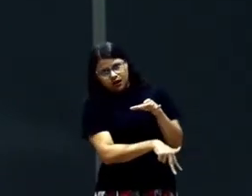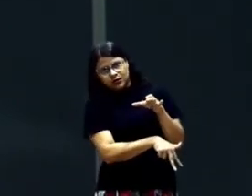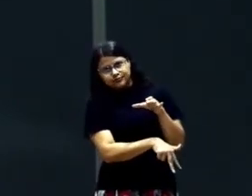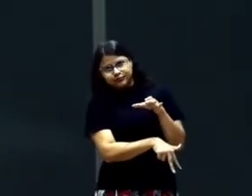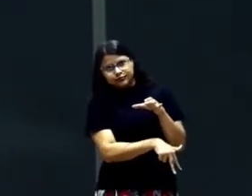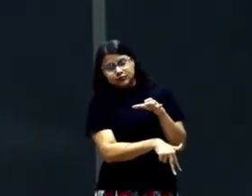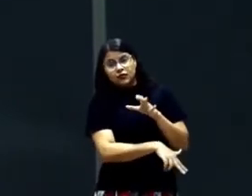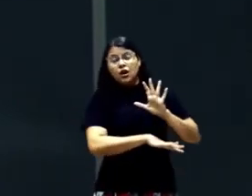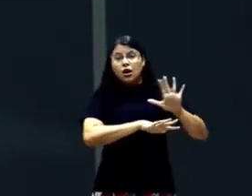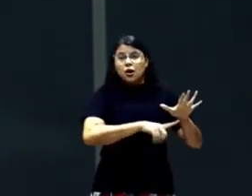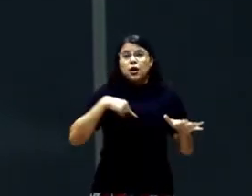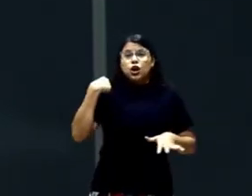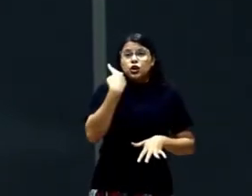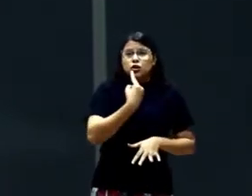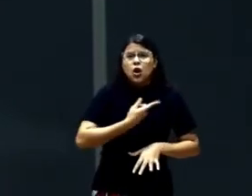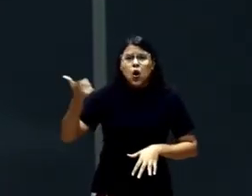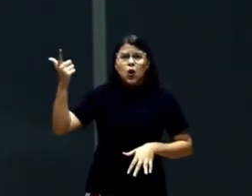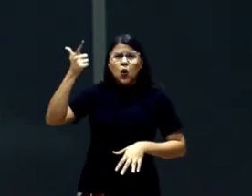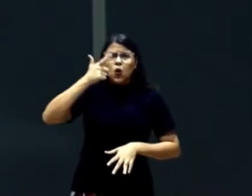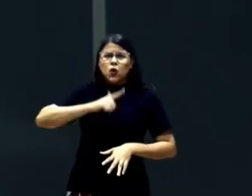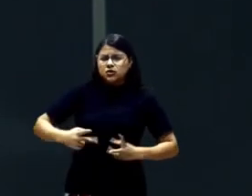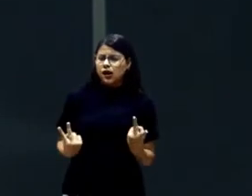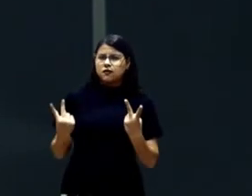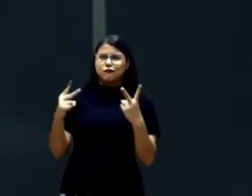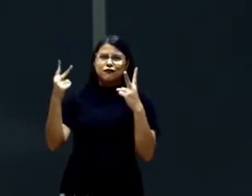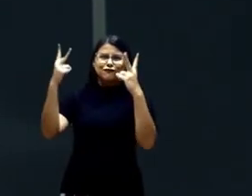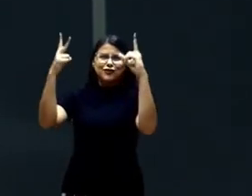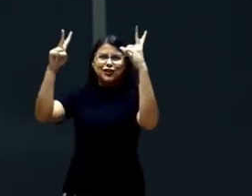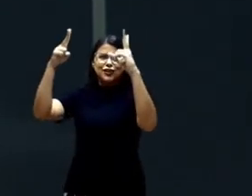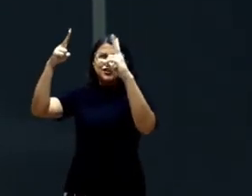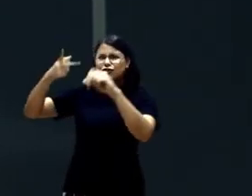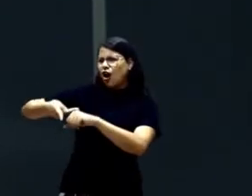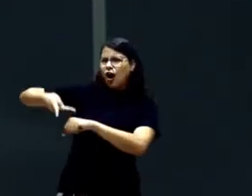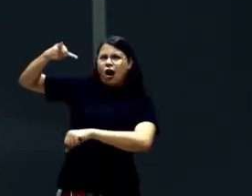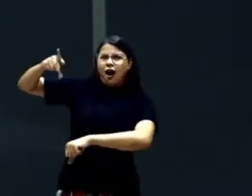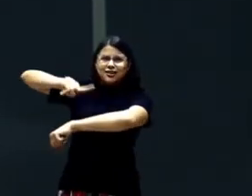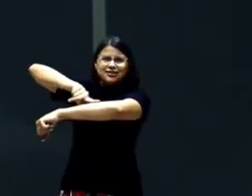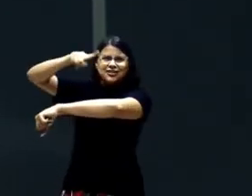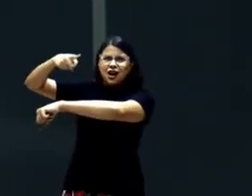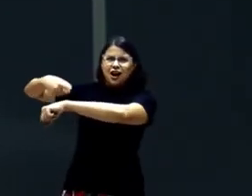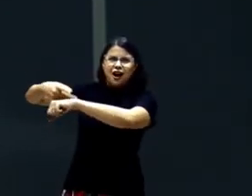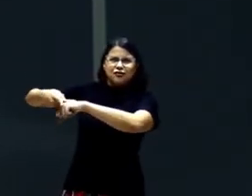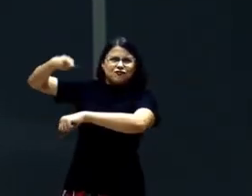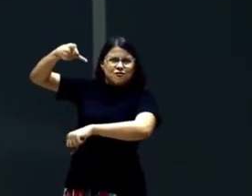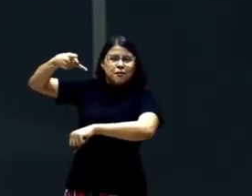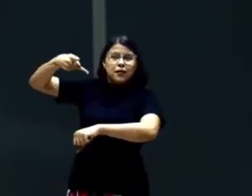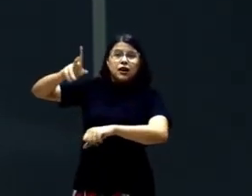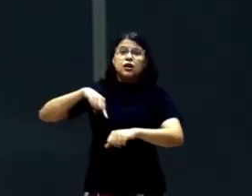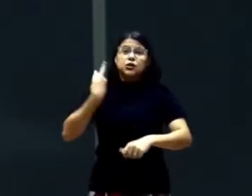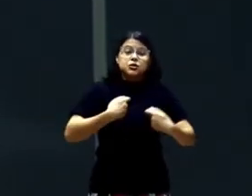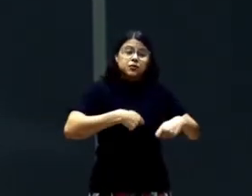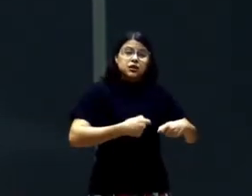da montanha, nós temos que passar pelo fundo do poço. E assim Deus vai trabalhando, e assim Deus vai